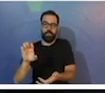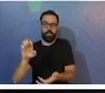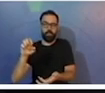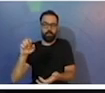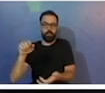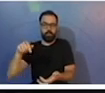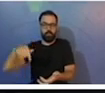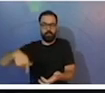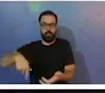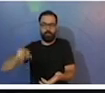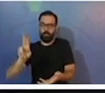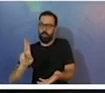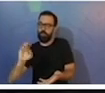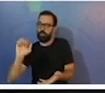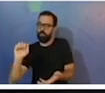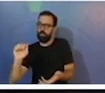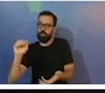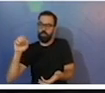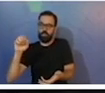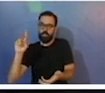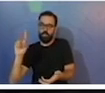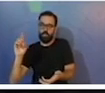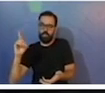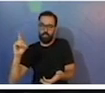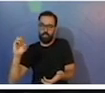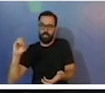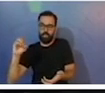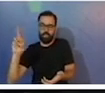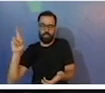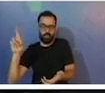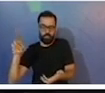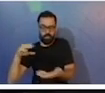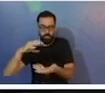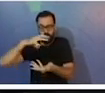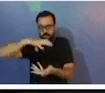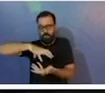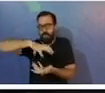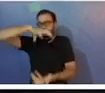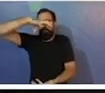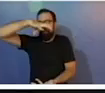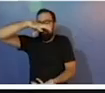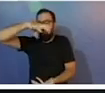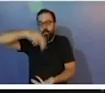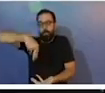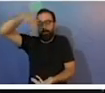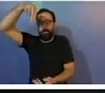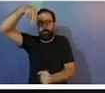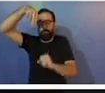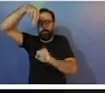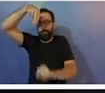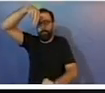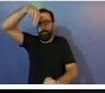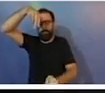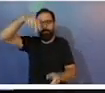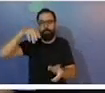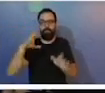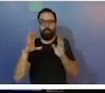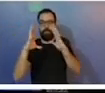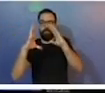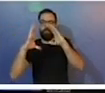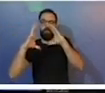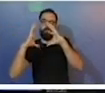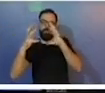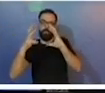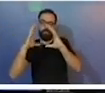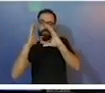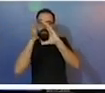hemisfério norte, parte de cima, e hemisfério sul, na parte de baixo, tá? E nós temos na